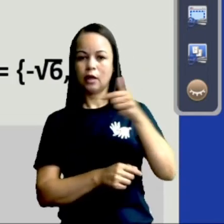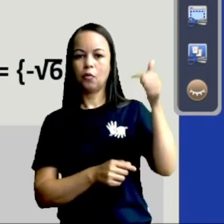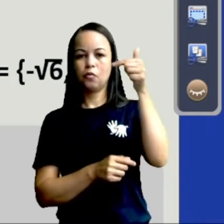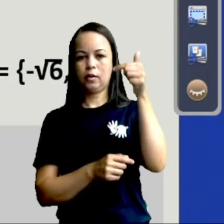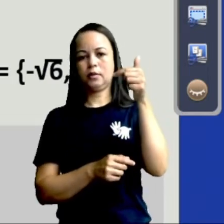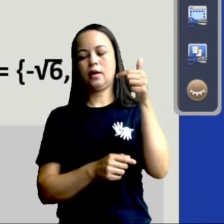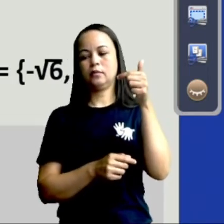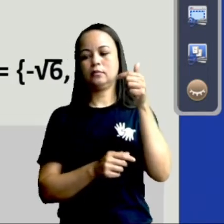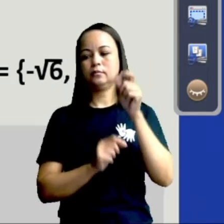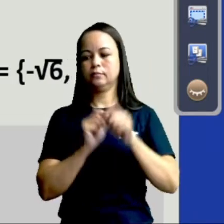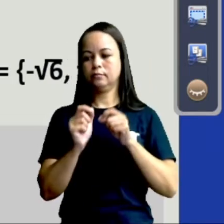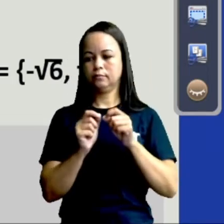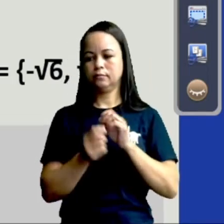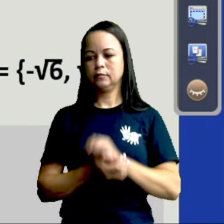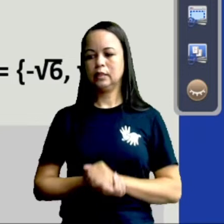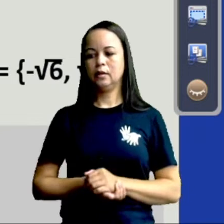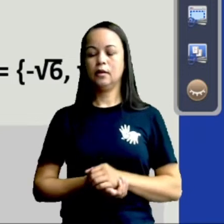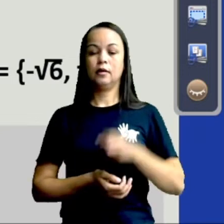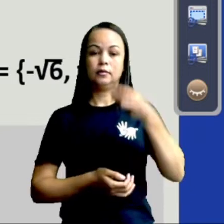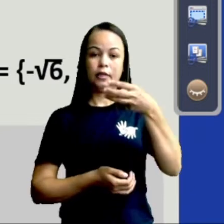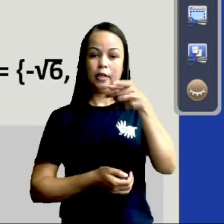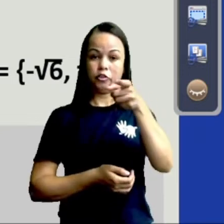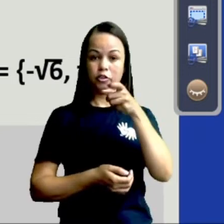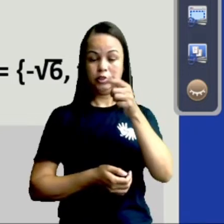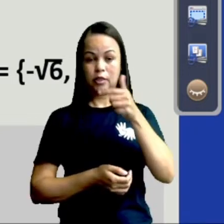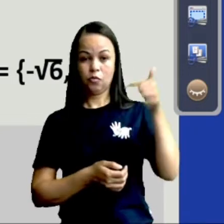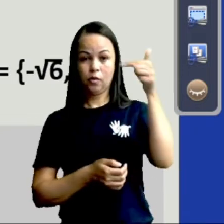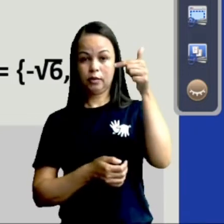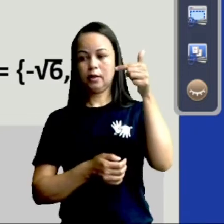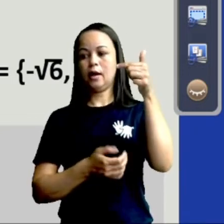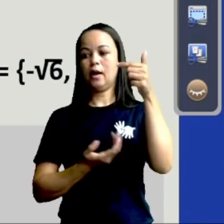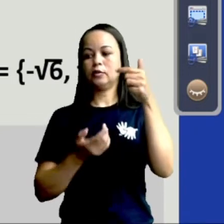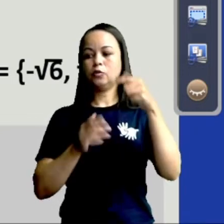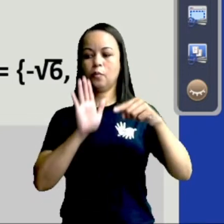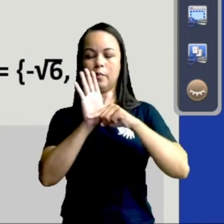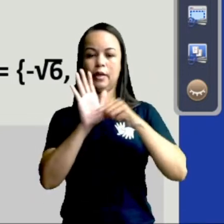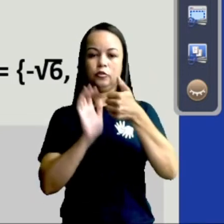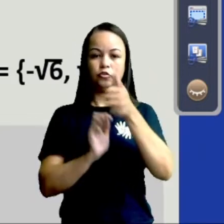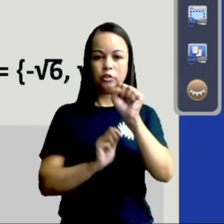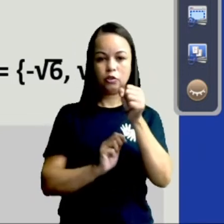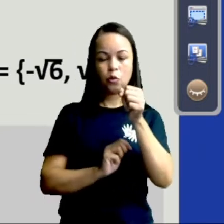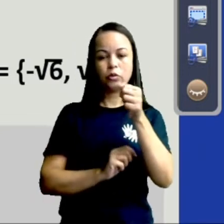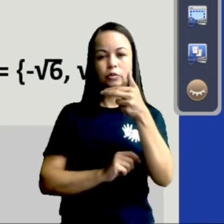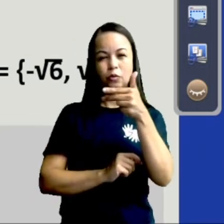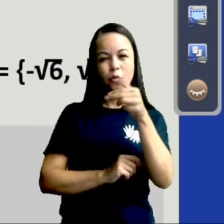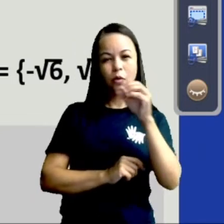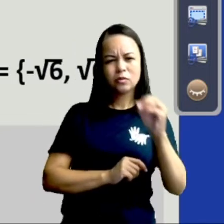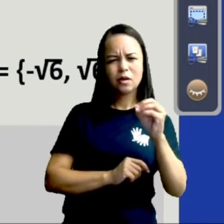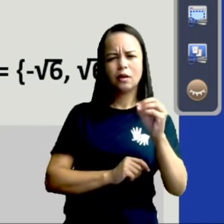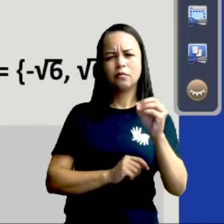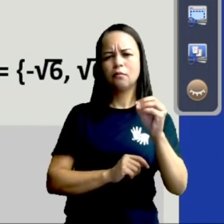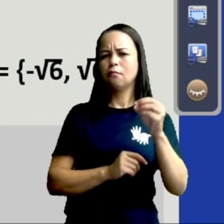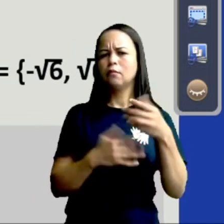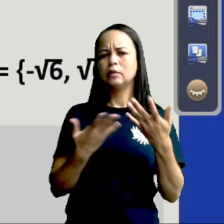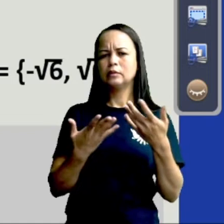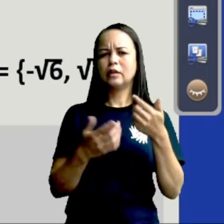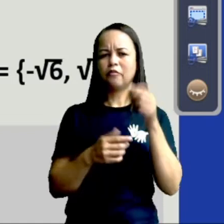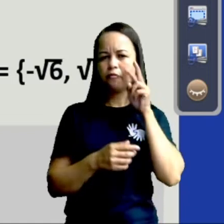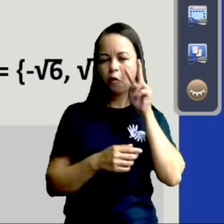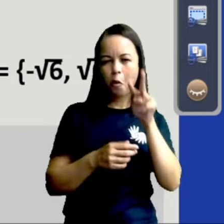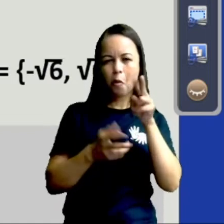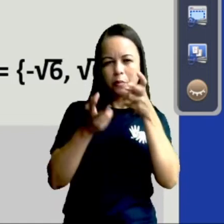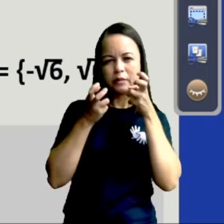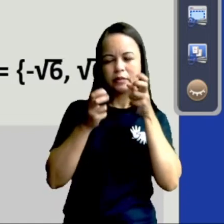exemplo aqui. 3x ao quadrado menos 18 igual a zero. Tá vendo que não tem termo em x? Nestes casos, gente,